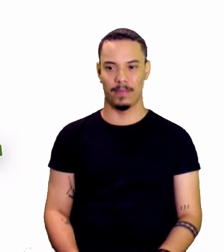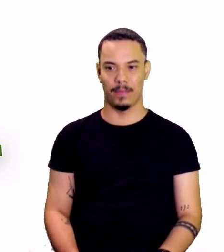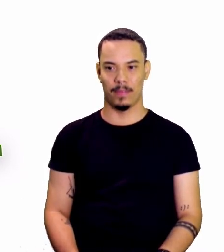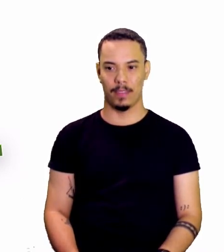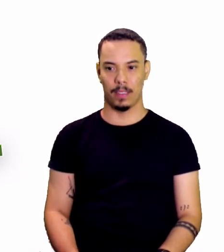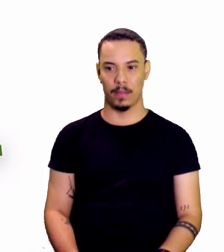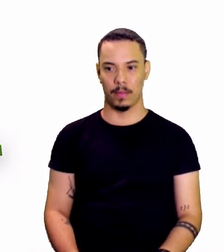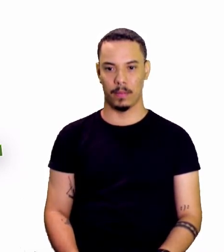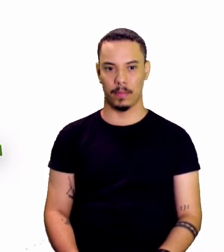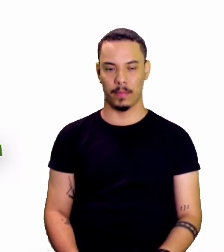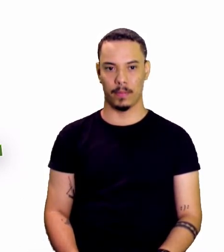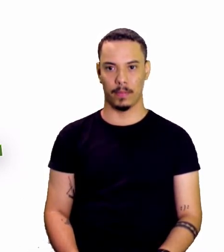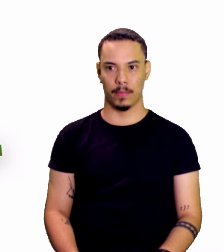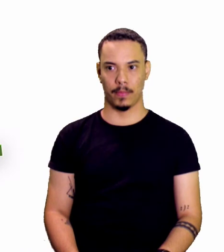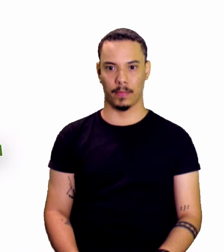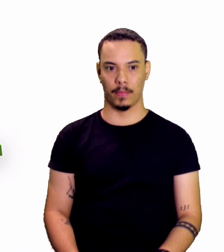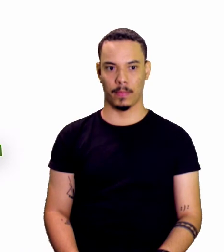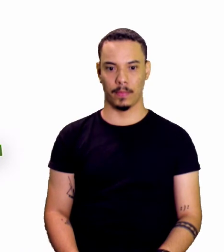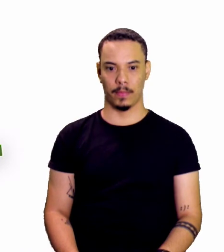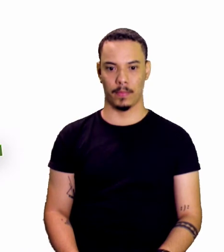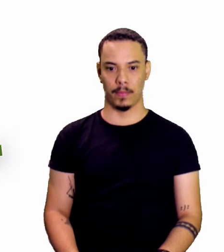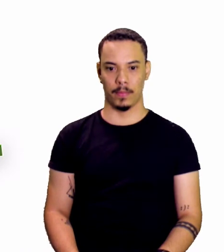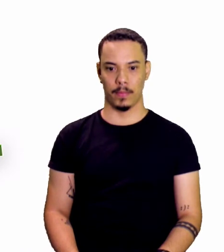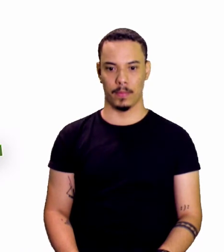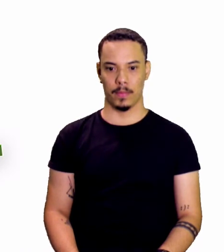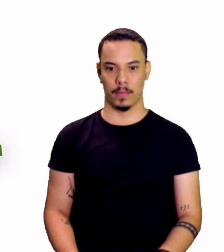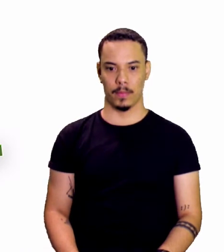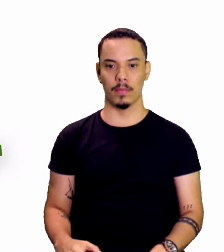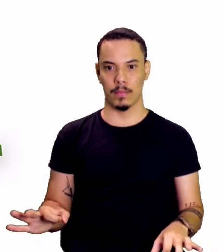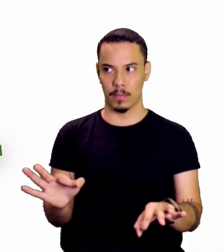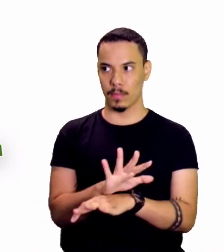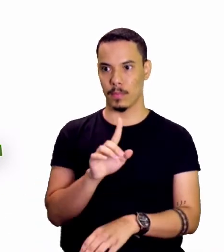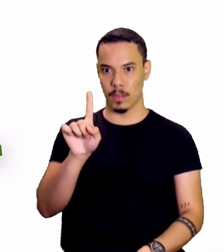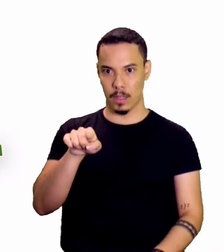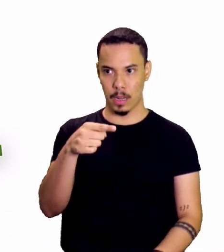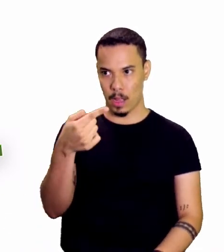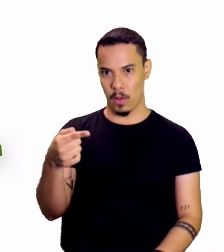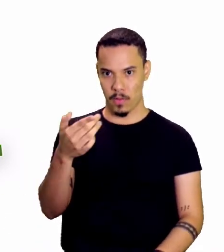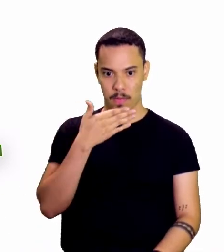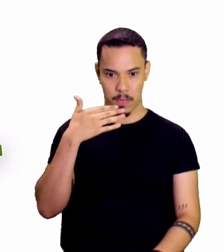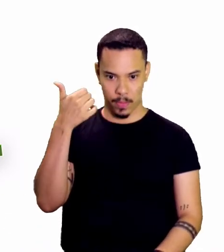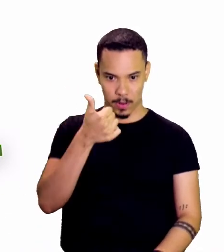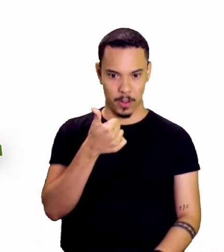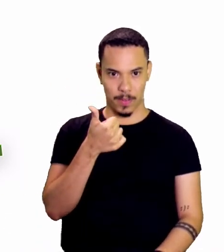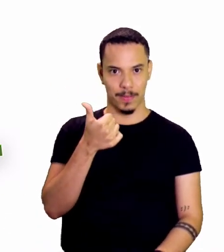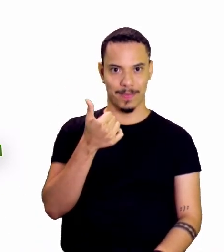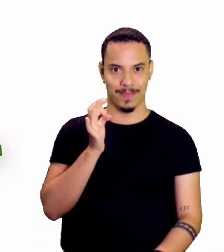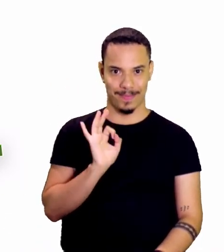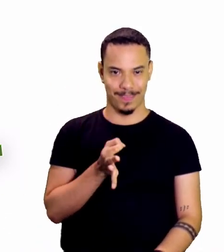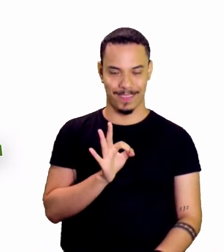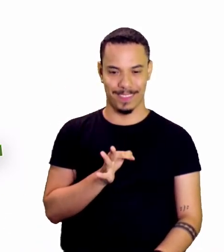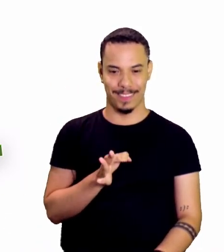colocar outra aqui e bota um Alfa aqui pronto tá melhorzinho né vol 1